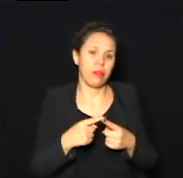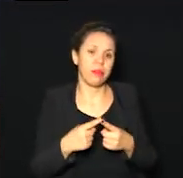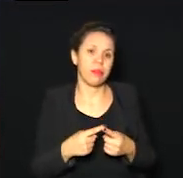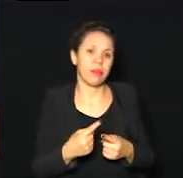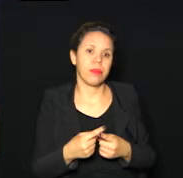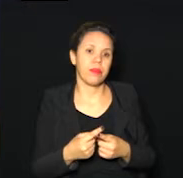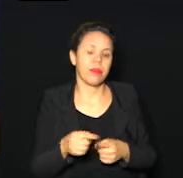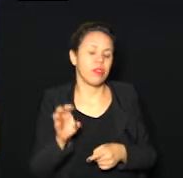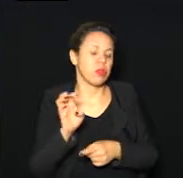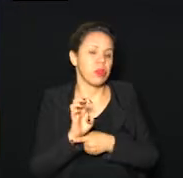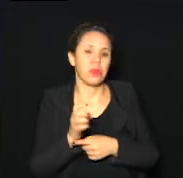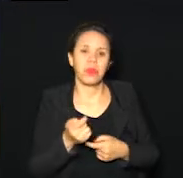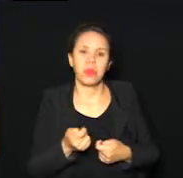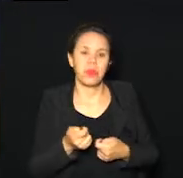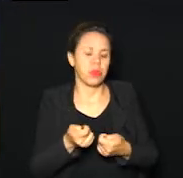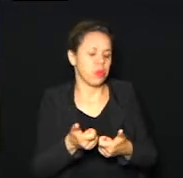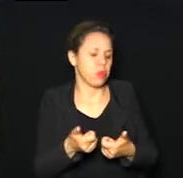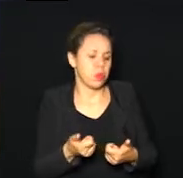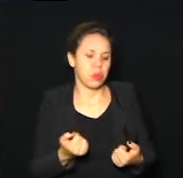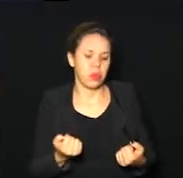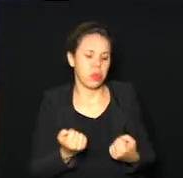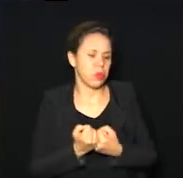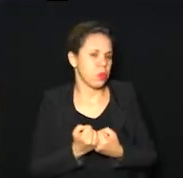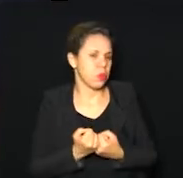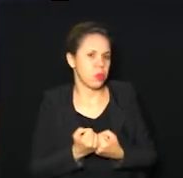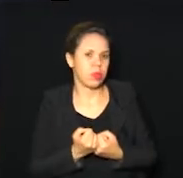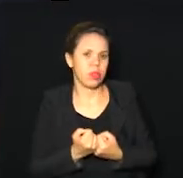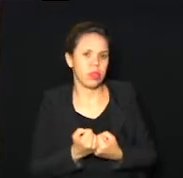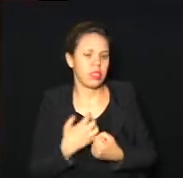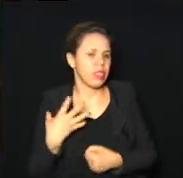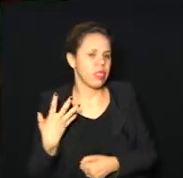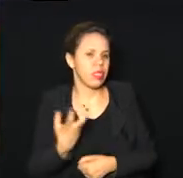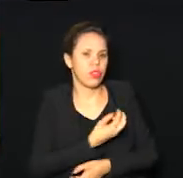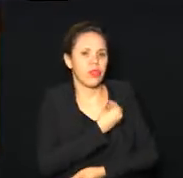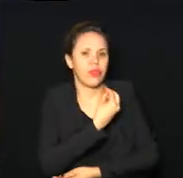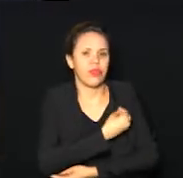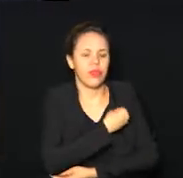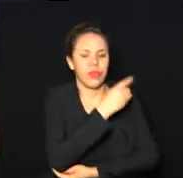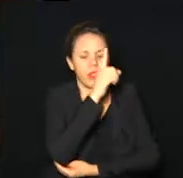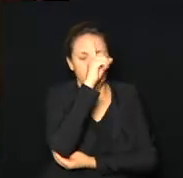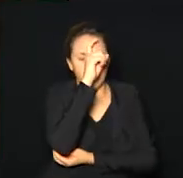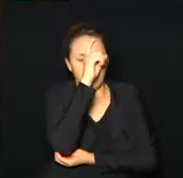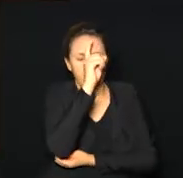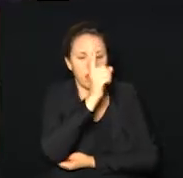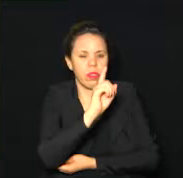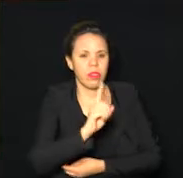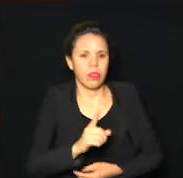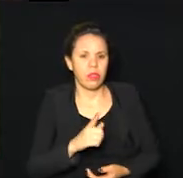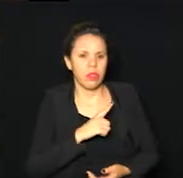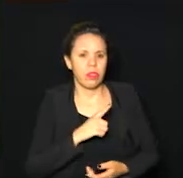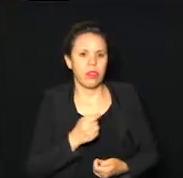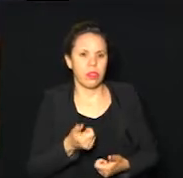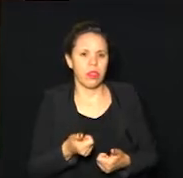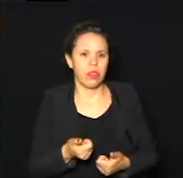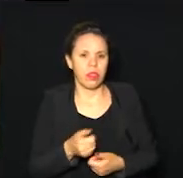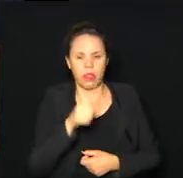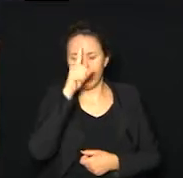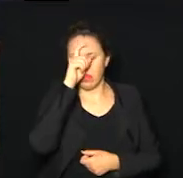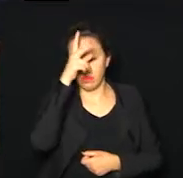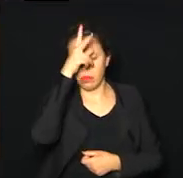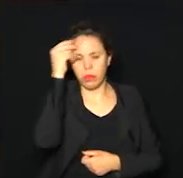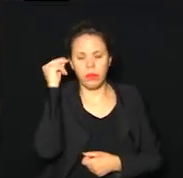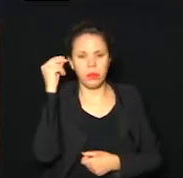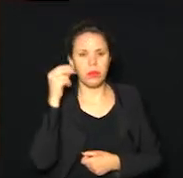o Estado, não tem condição mais de salvar a vida do hospital. Nós não temos condições, os hospitais